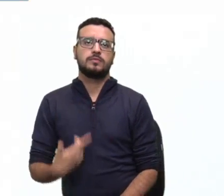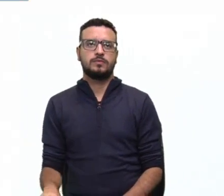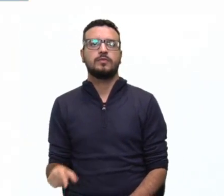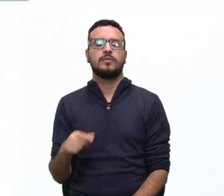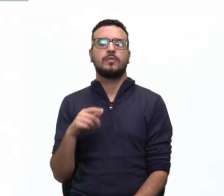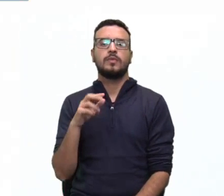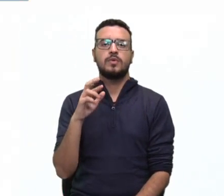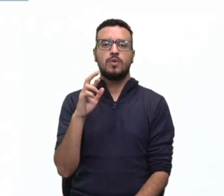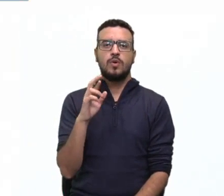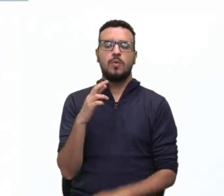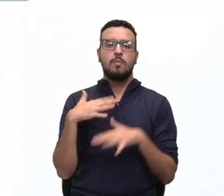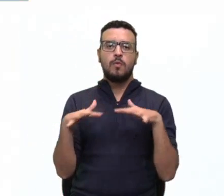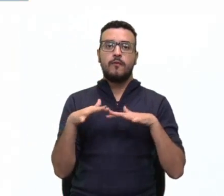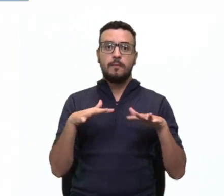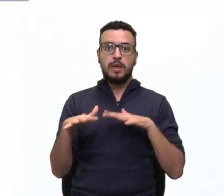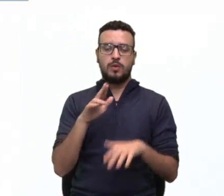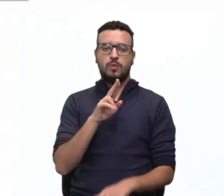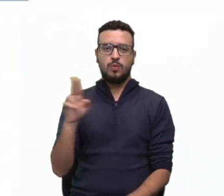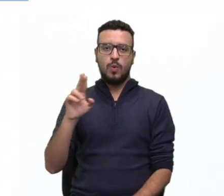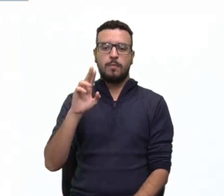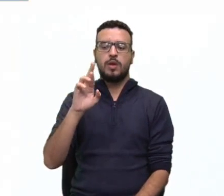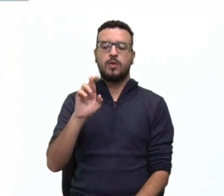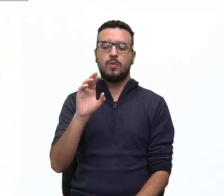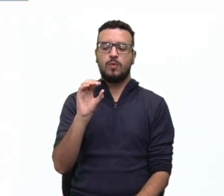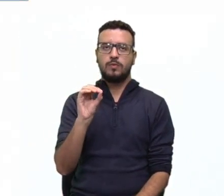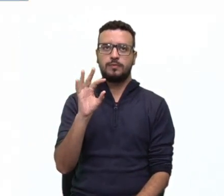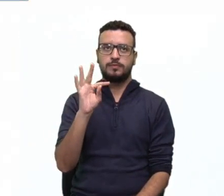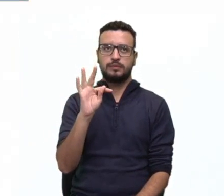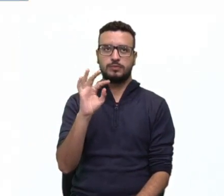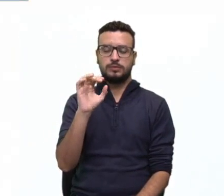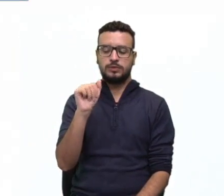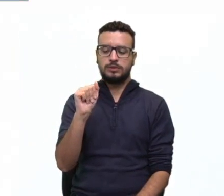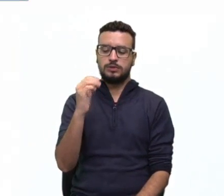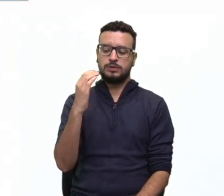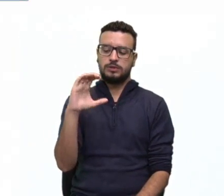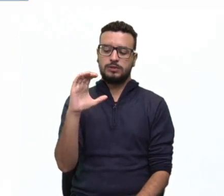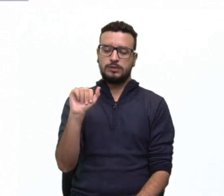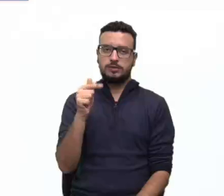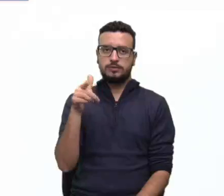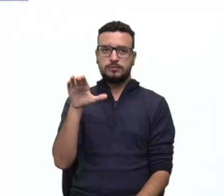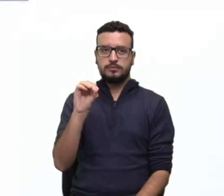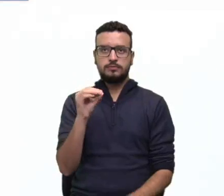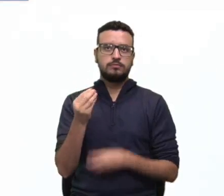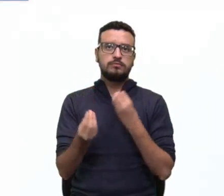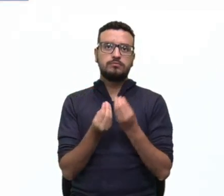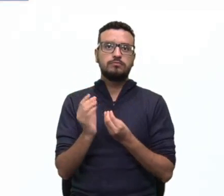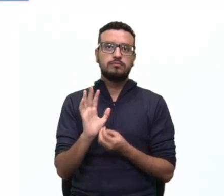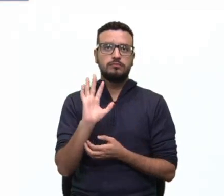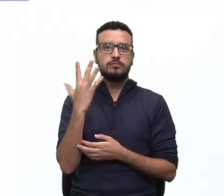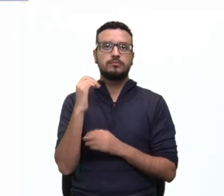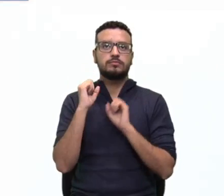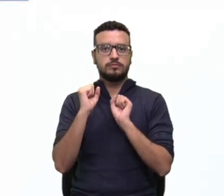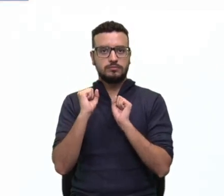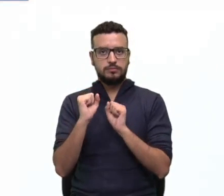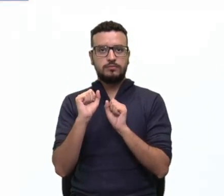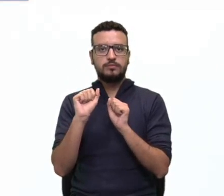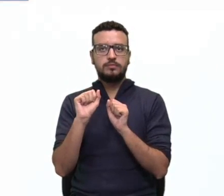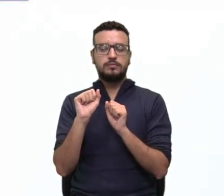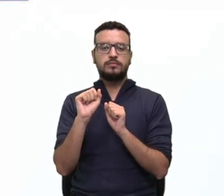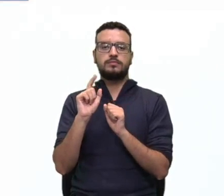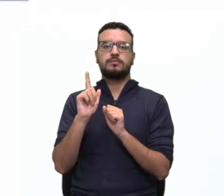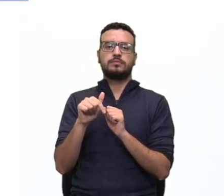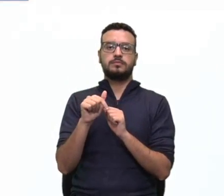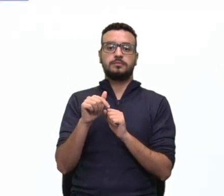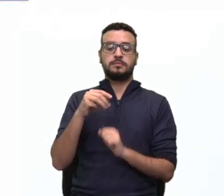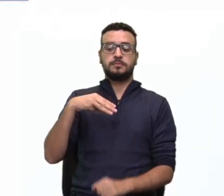E eu tenho a rotação. A rotação, ela pode acontecer tanto no aspecto medial,